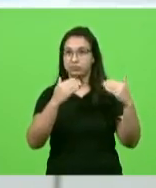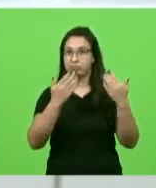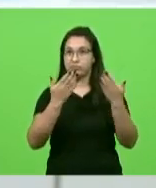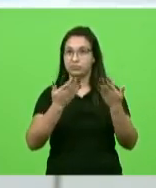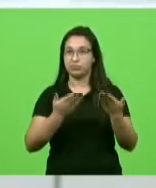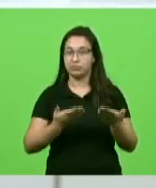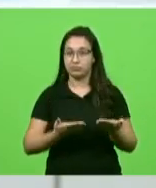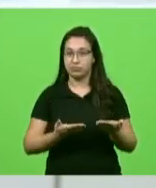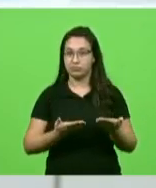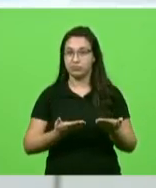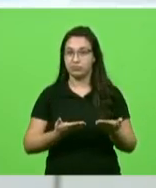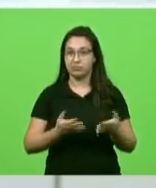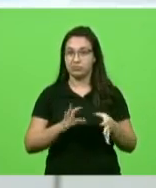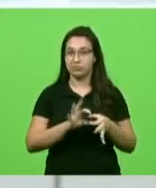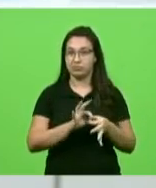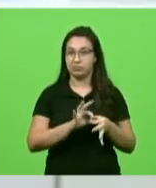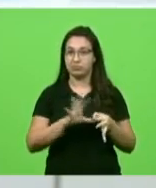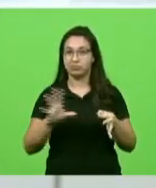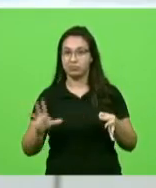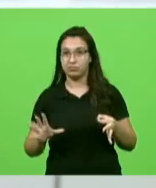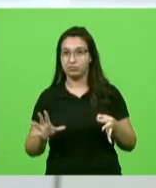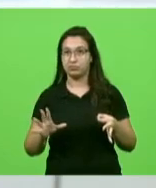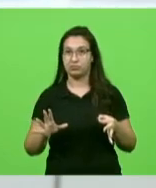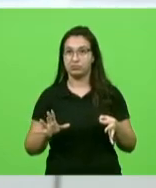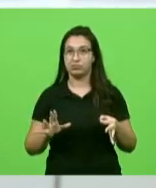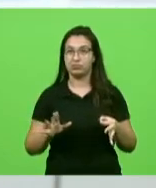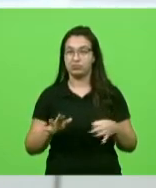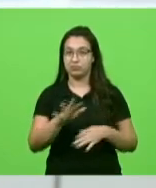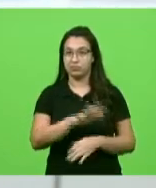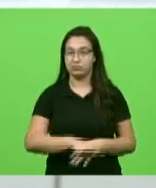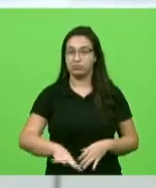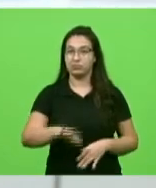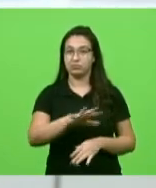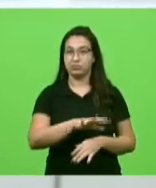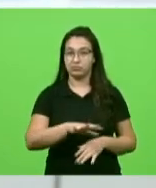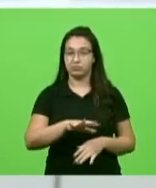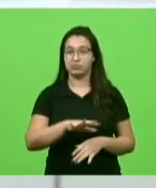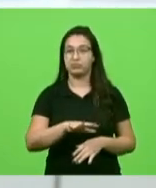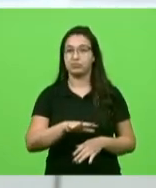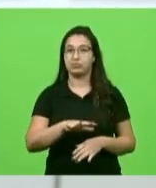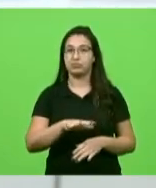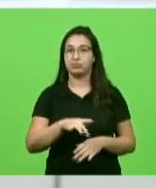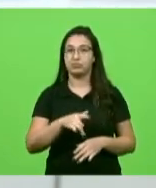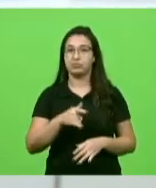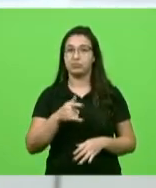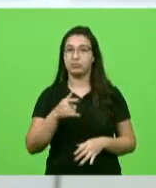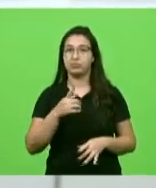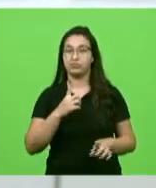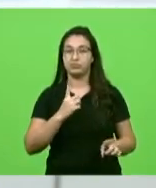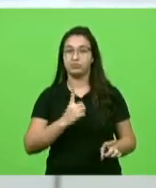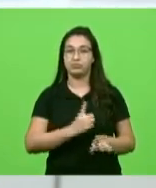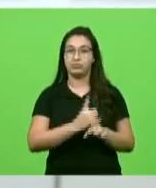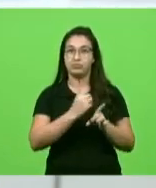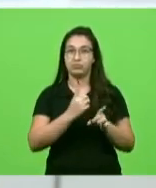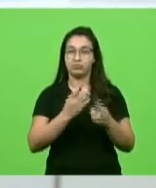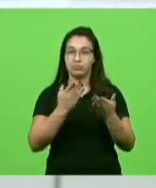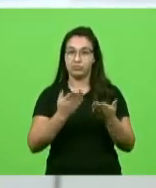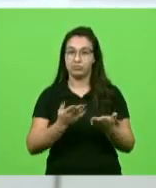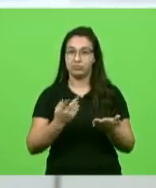se desvincular "dos meios adequados na apuração da falta funcional